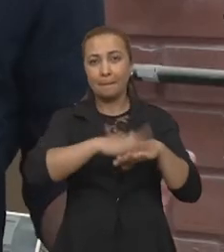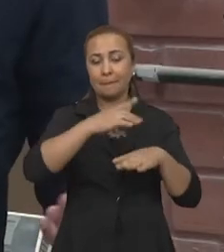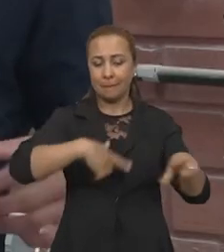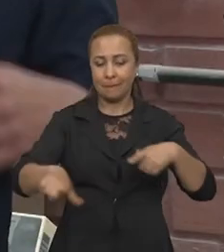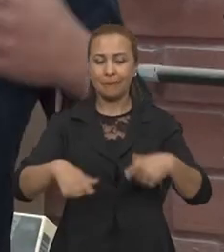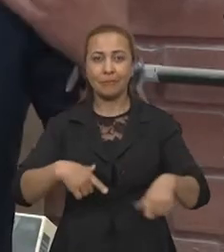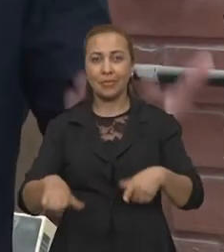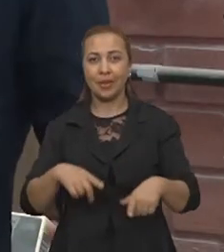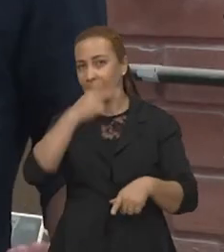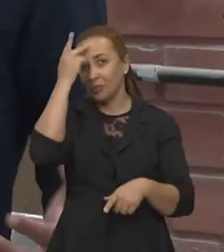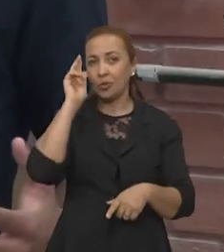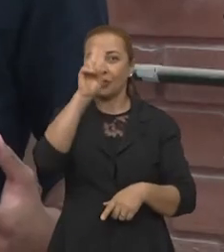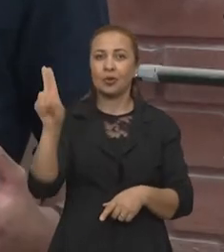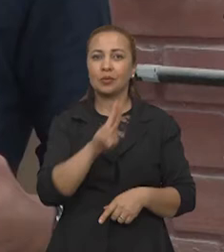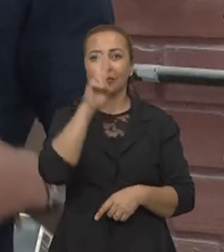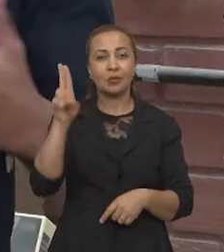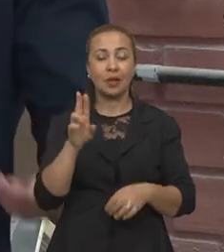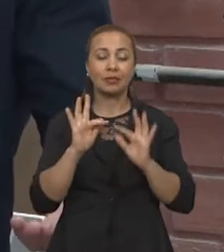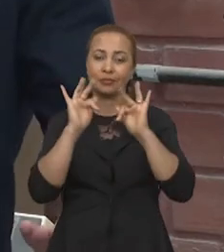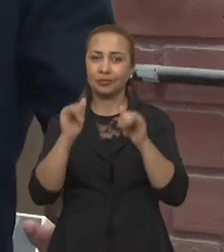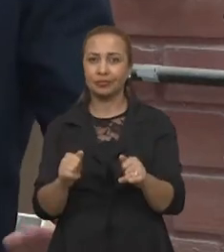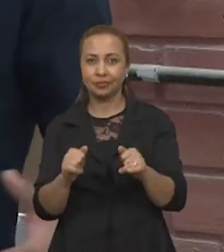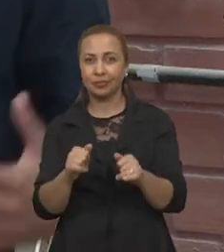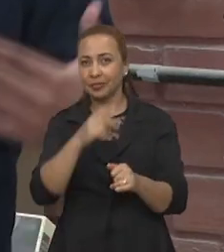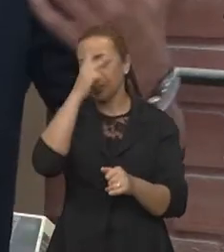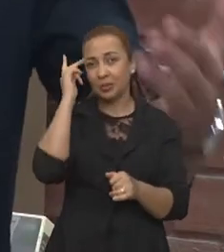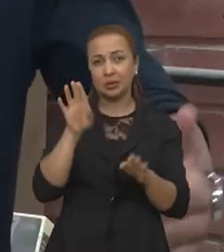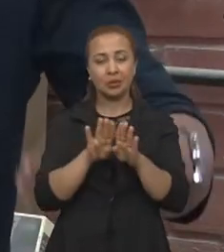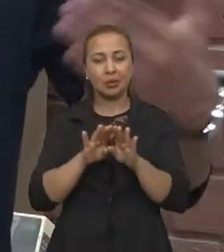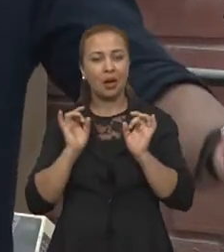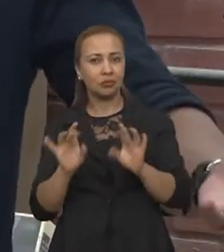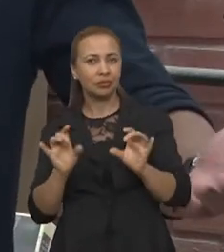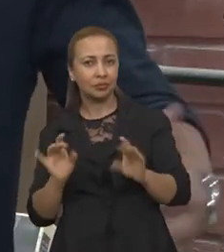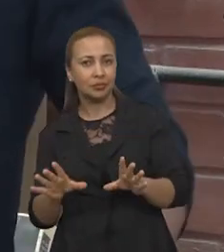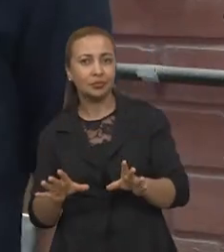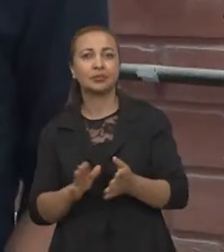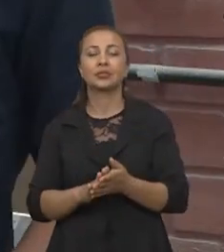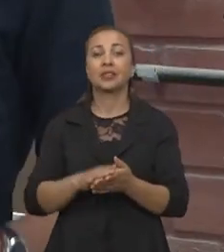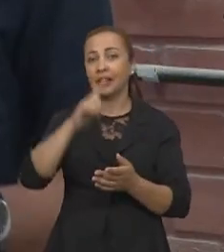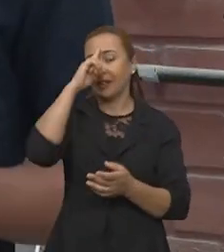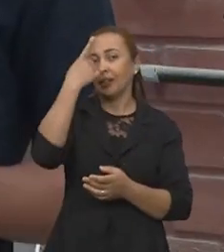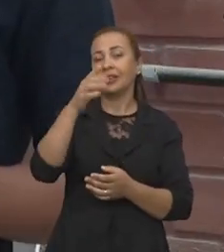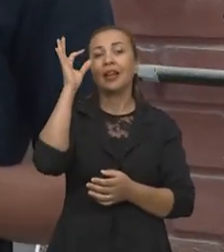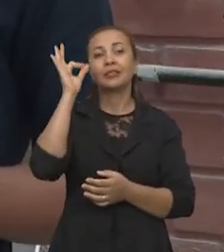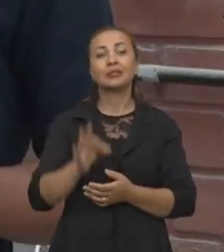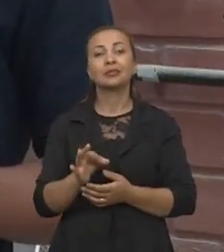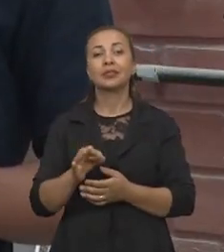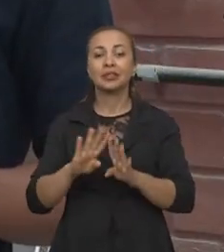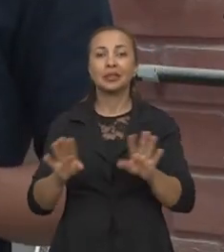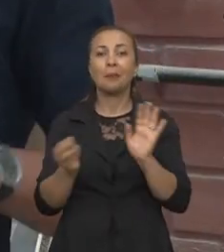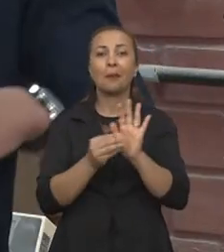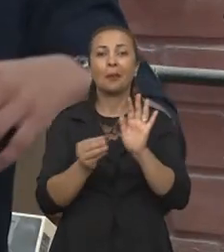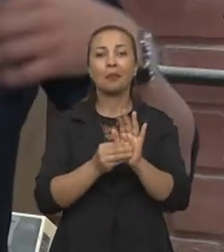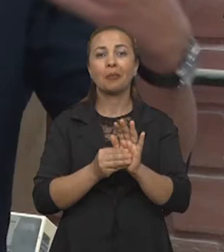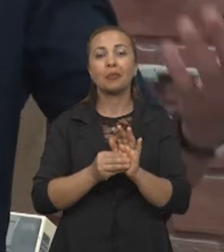para o trabalhador, para a pessoa que vai estar utilizando, que seria o usuário final, a pessoa final utilizar aquele material. E a ideia é